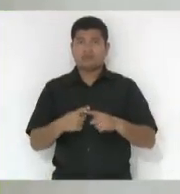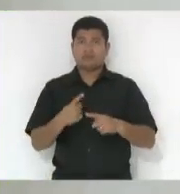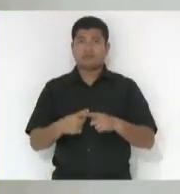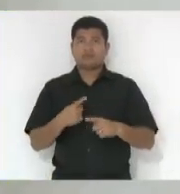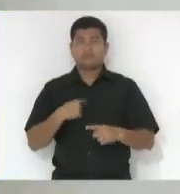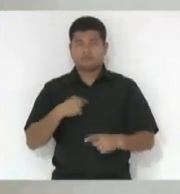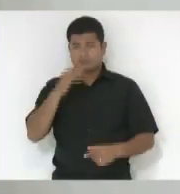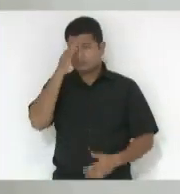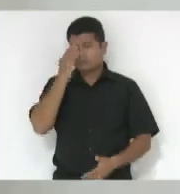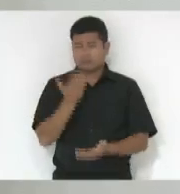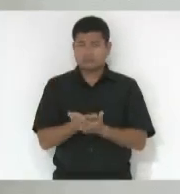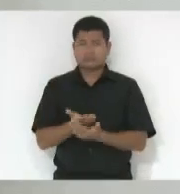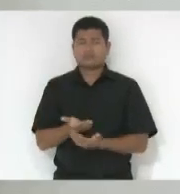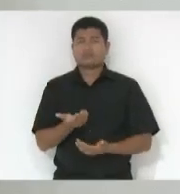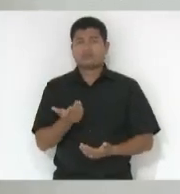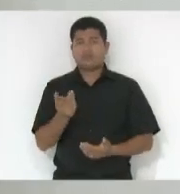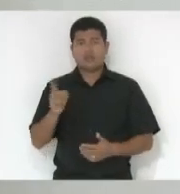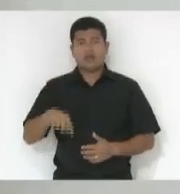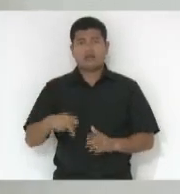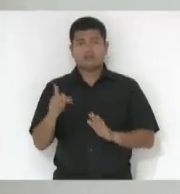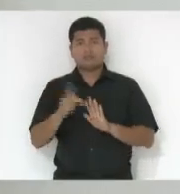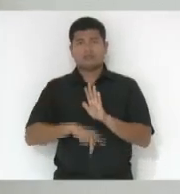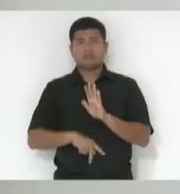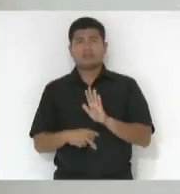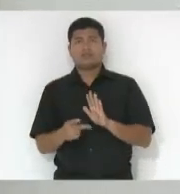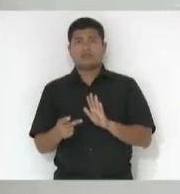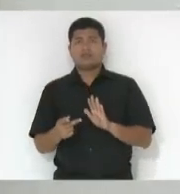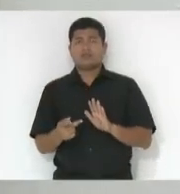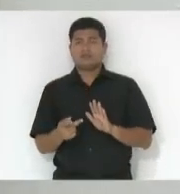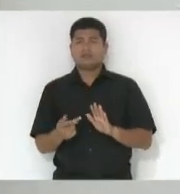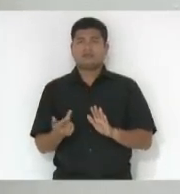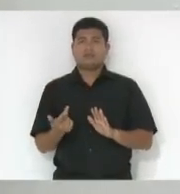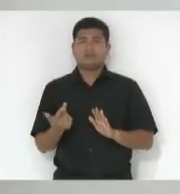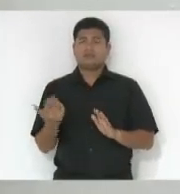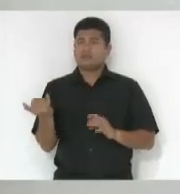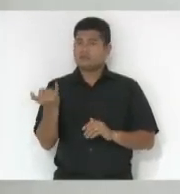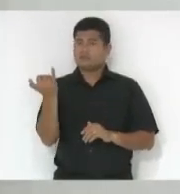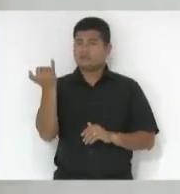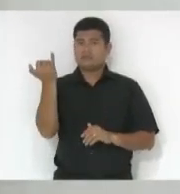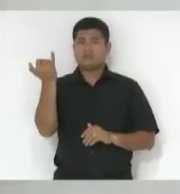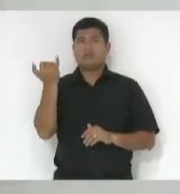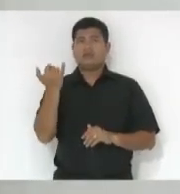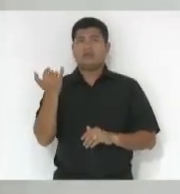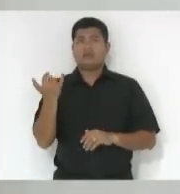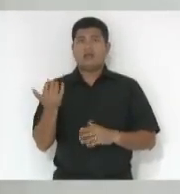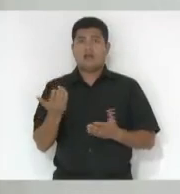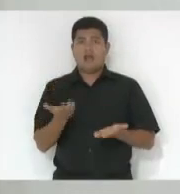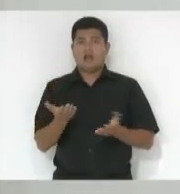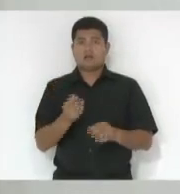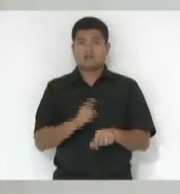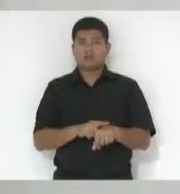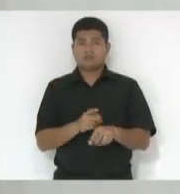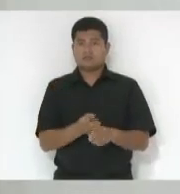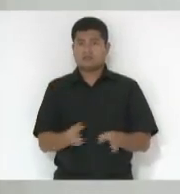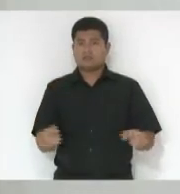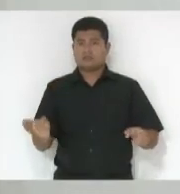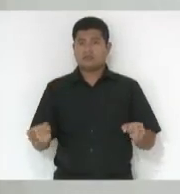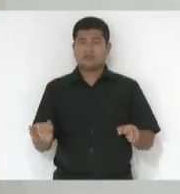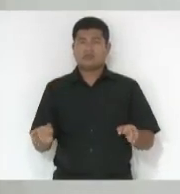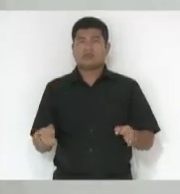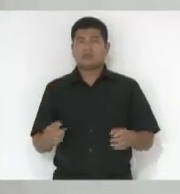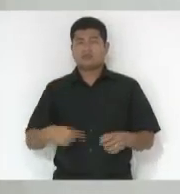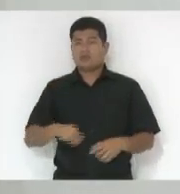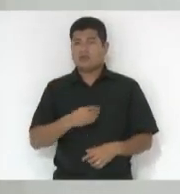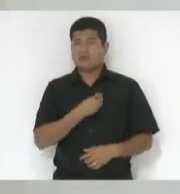que é um projeto, ele diz muito e é muito importante para o momento atual em que nós estamos